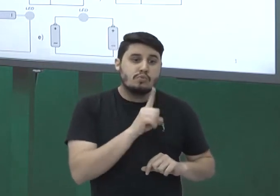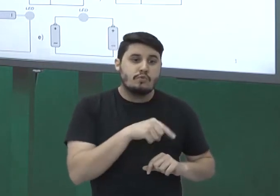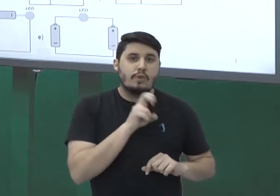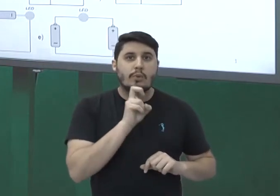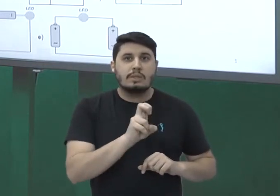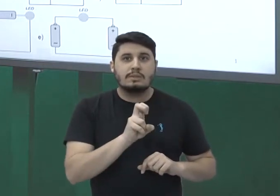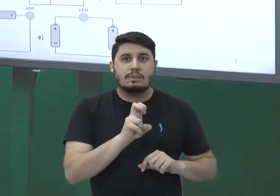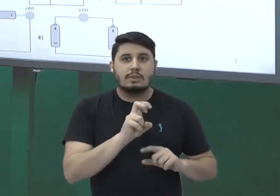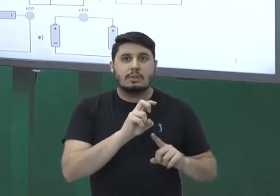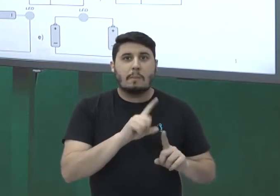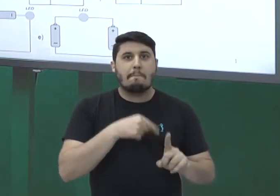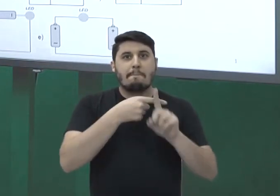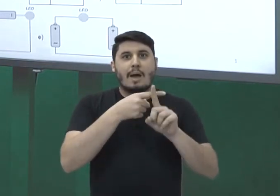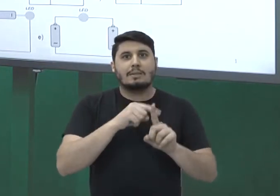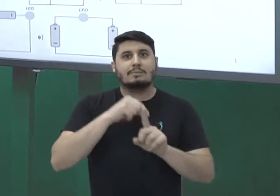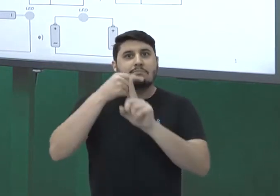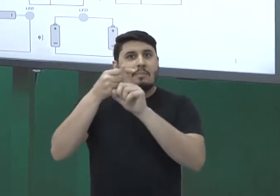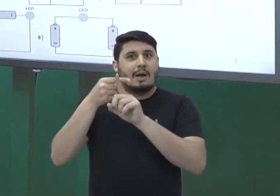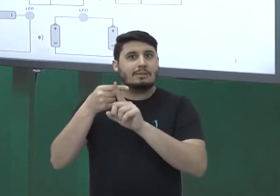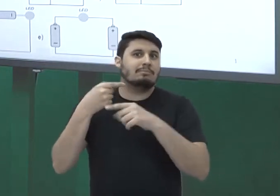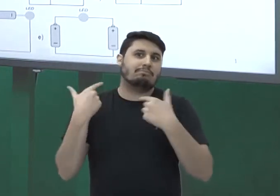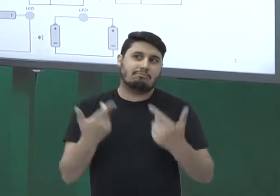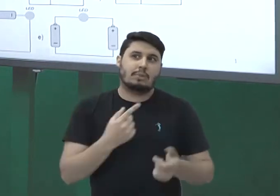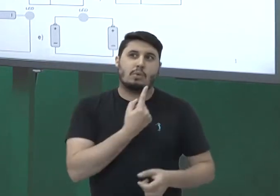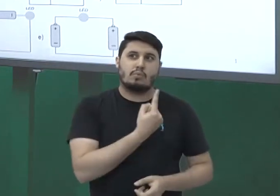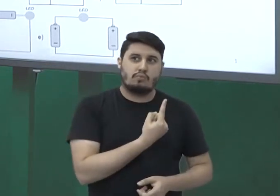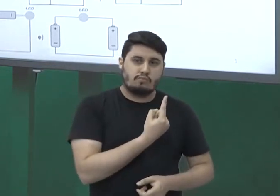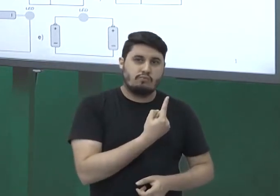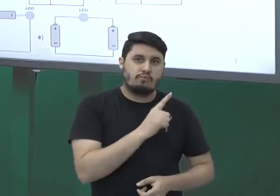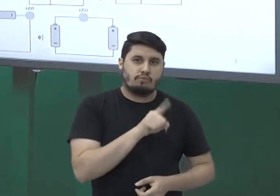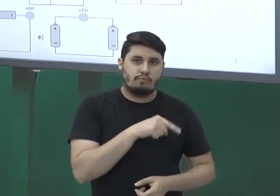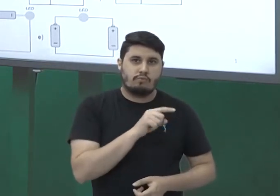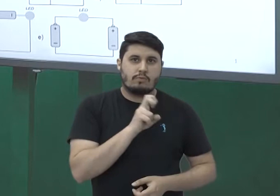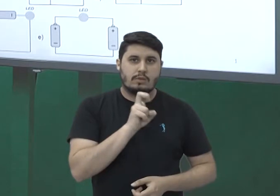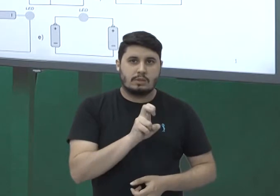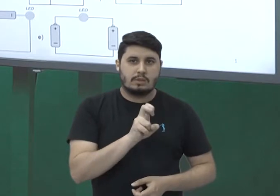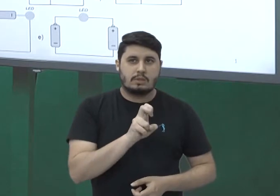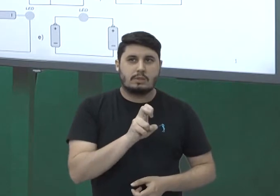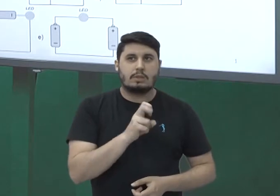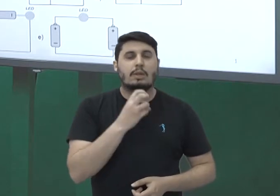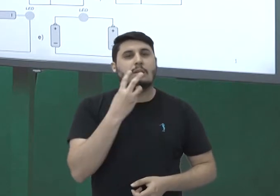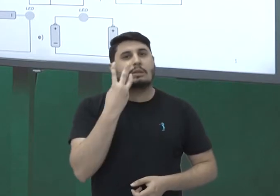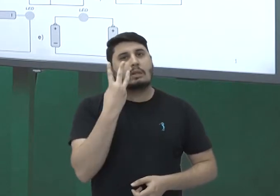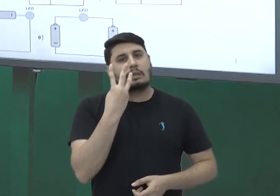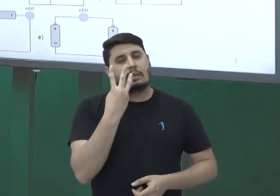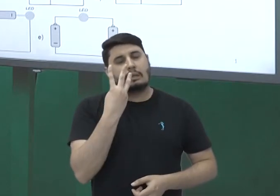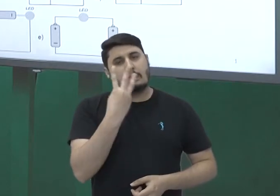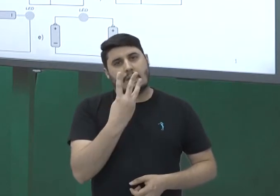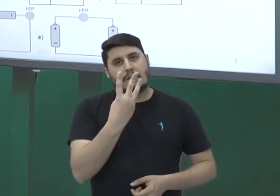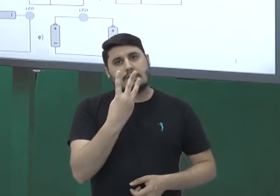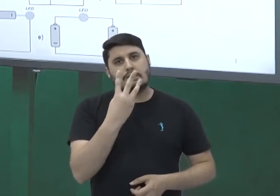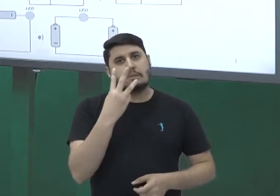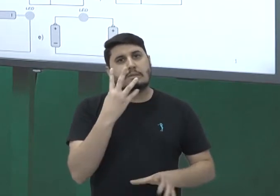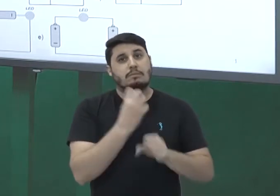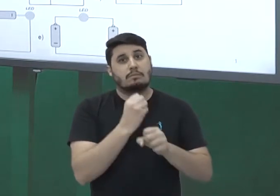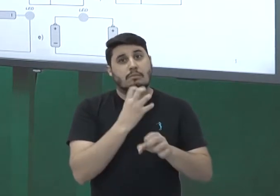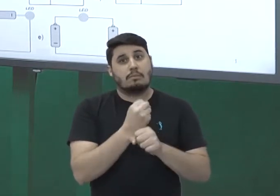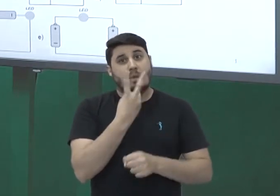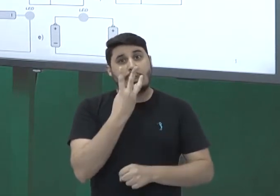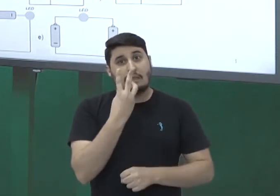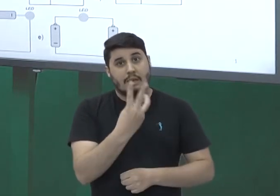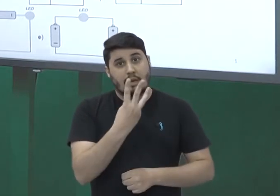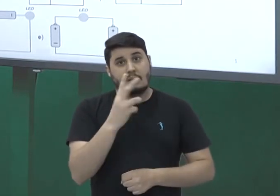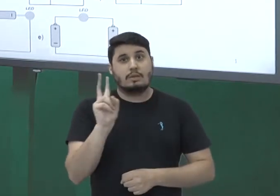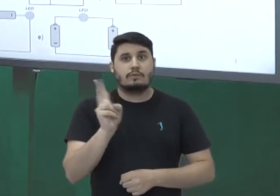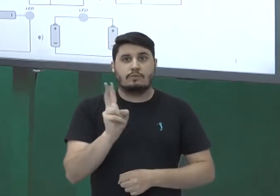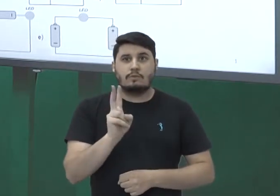e elas estão associadas em série, então eu vou ter aqui 1,5 volt mais 1,5 volt, o que dá 3 volts. E nesse